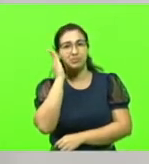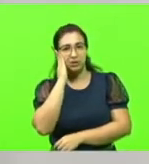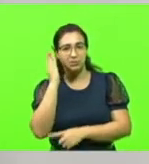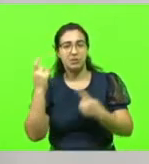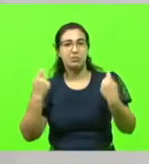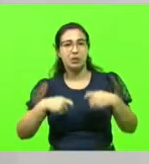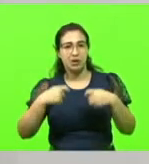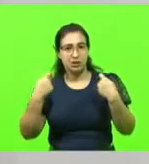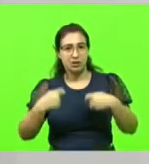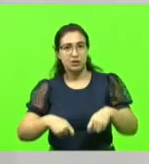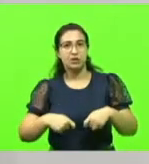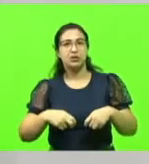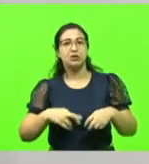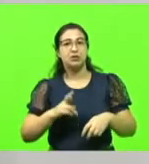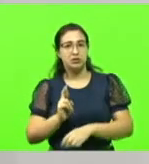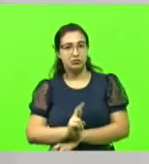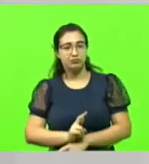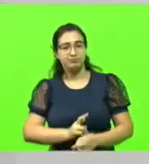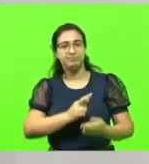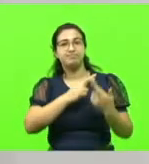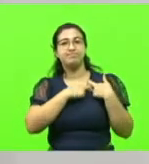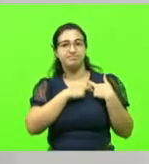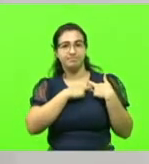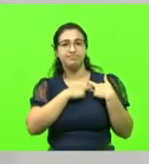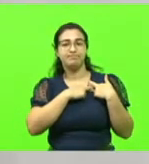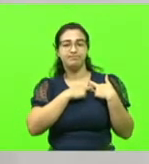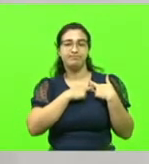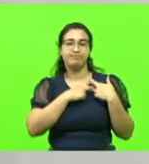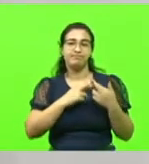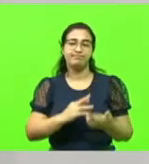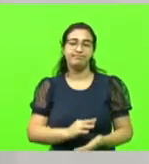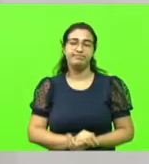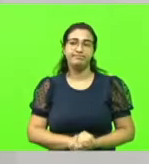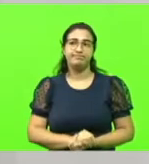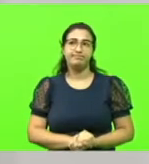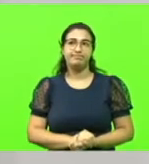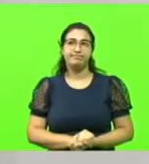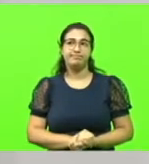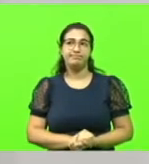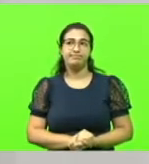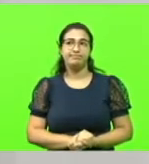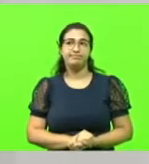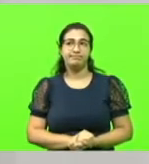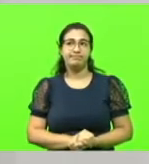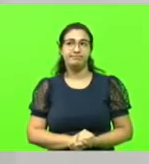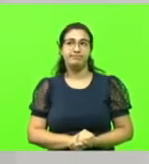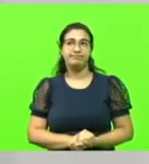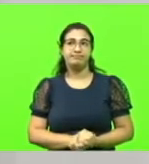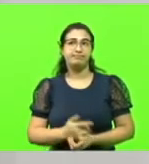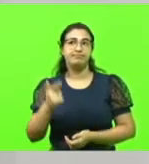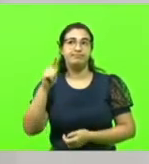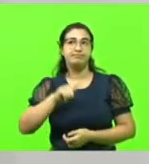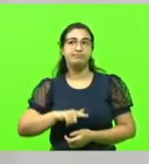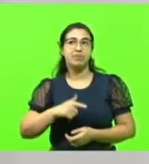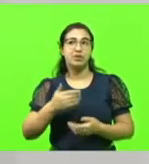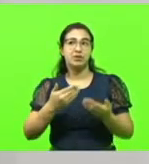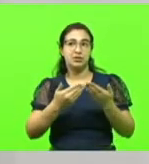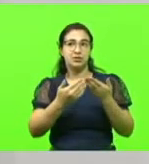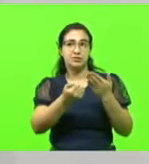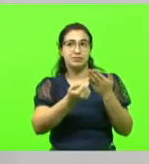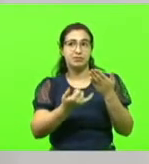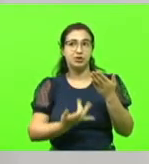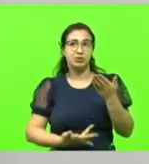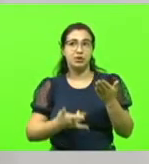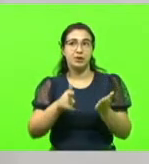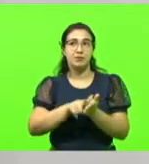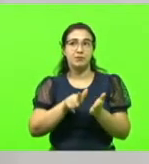com as consequências. E aqui, embaixo, aí, a nota da NSC, a nota aqui, olha aqui, aqui, aí,